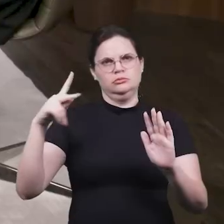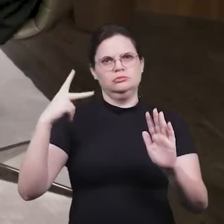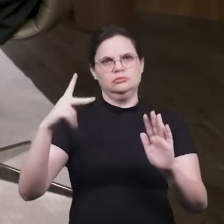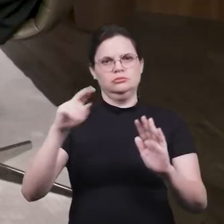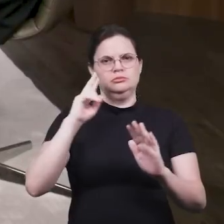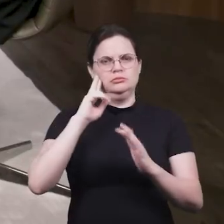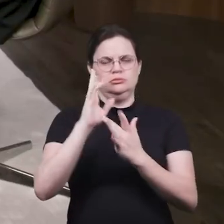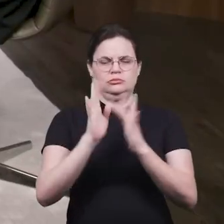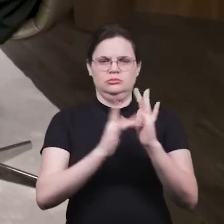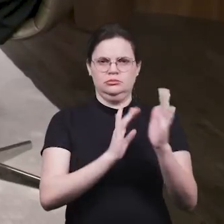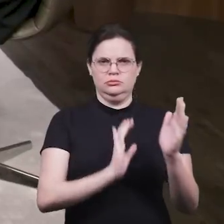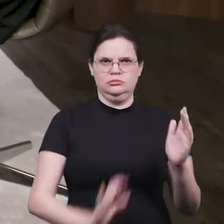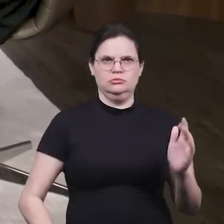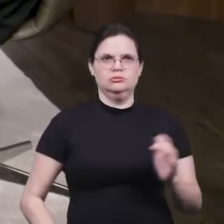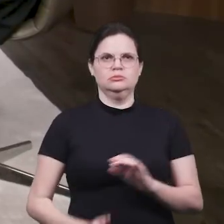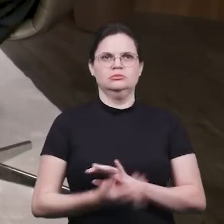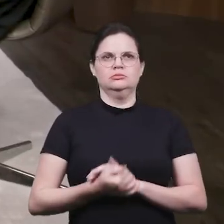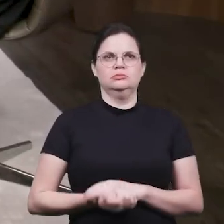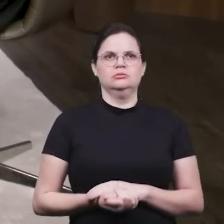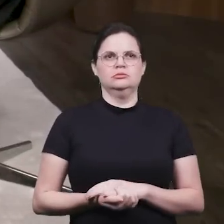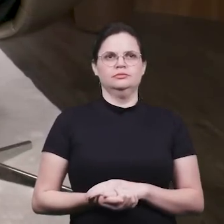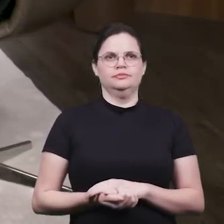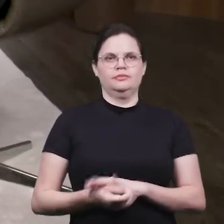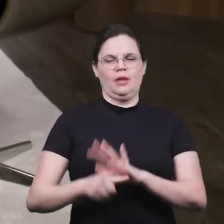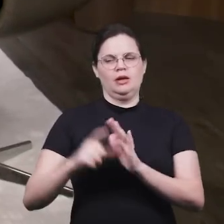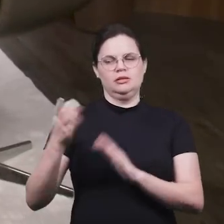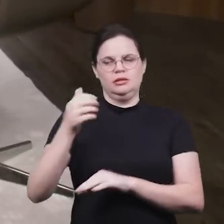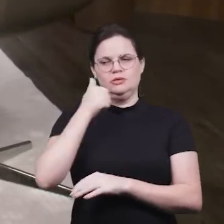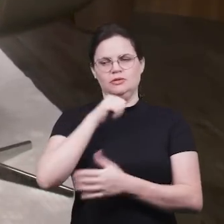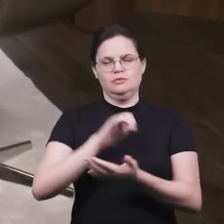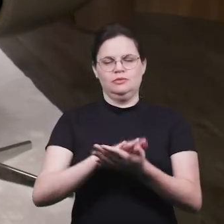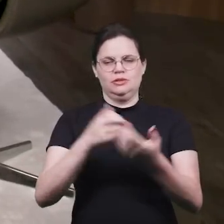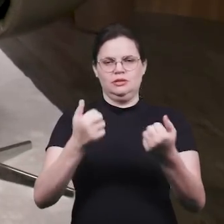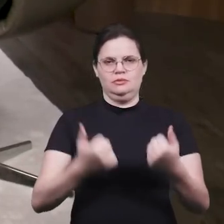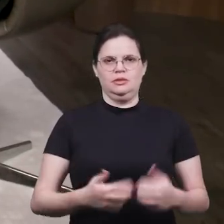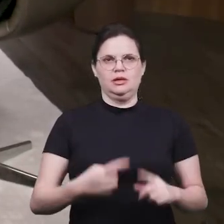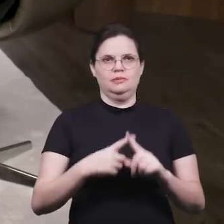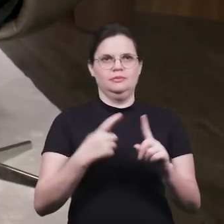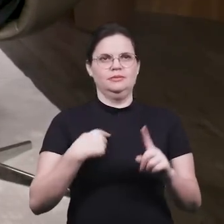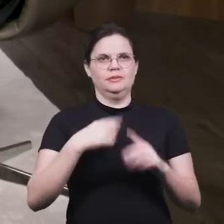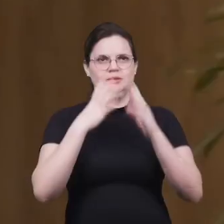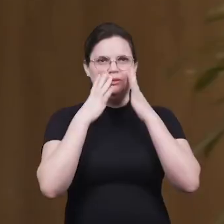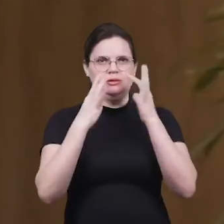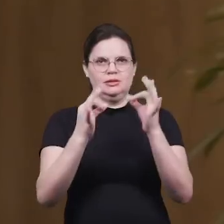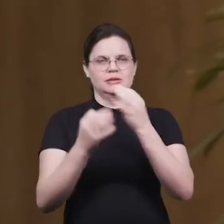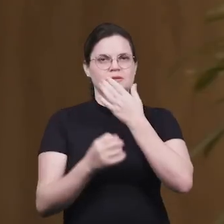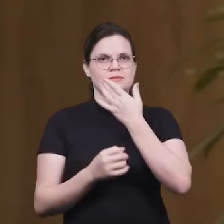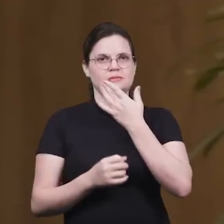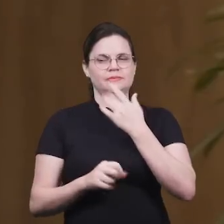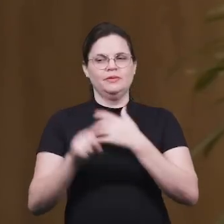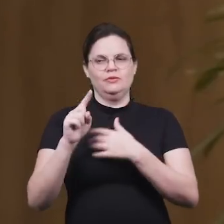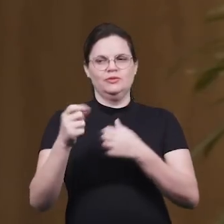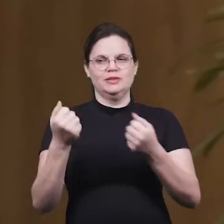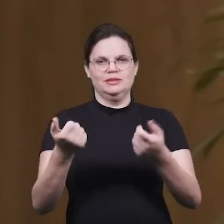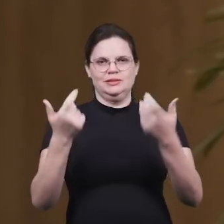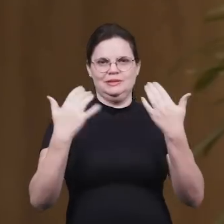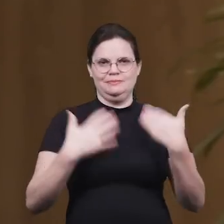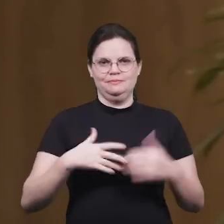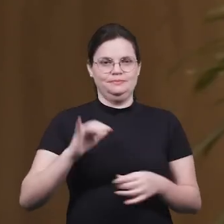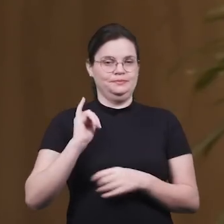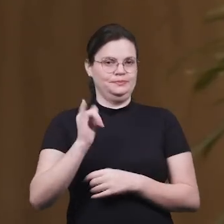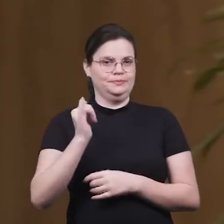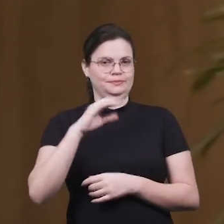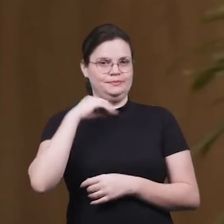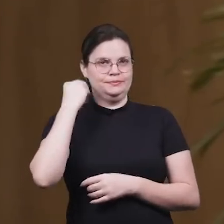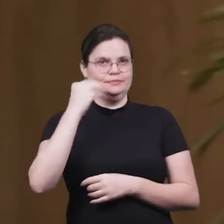em Cristo Jesus. Antes de Tamila falar, me chama a atenção esse relato do pastor, da sua experiência,